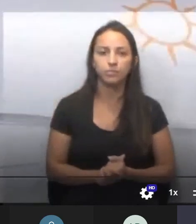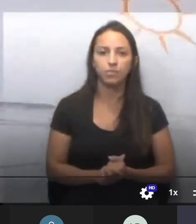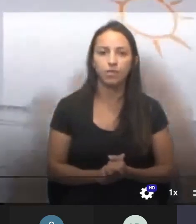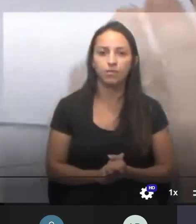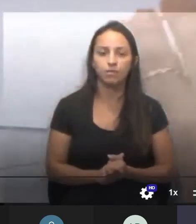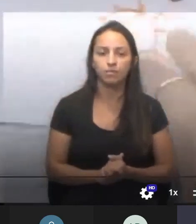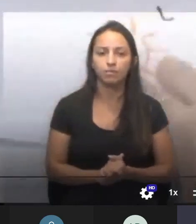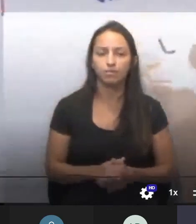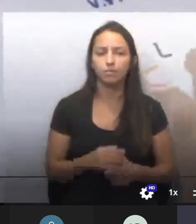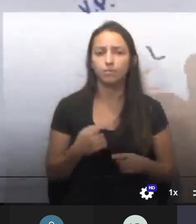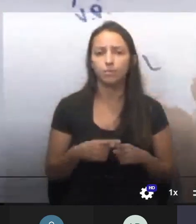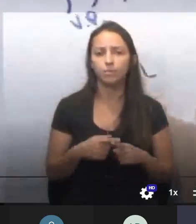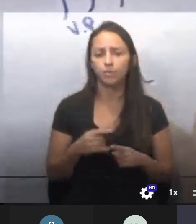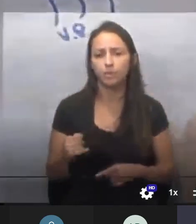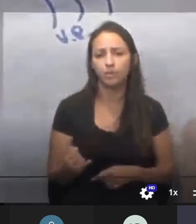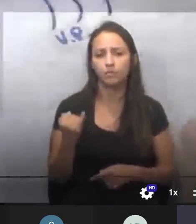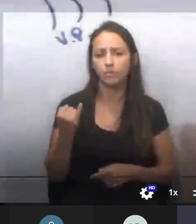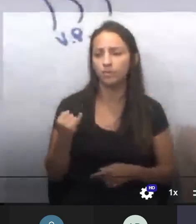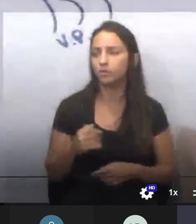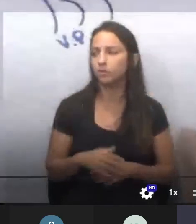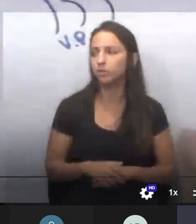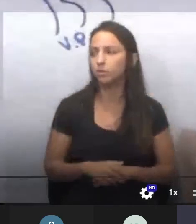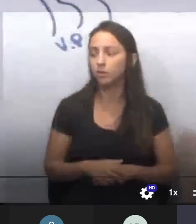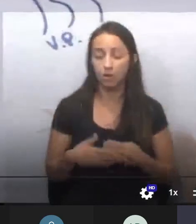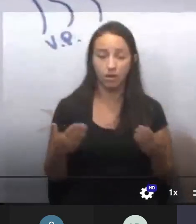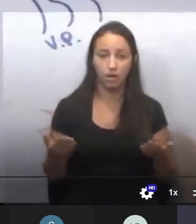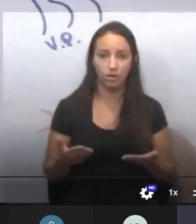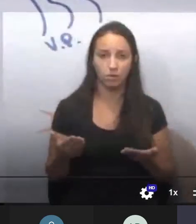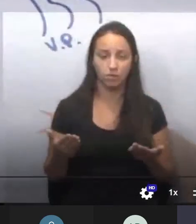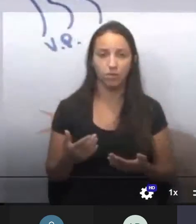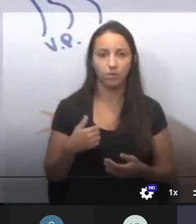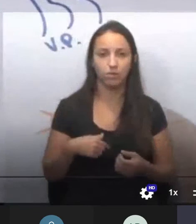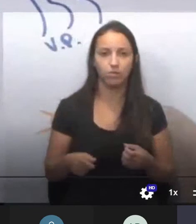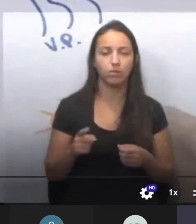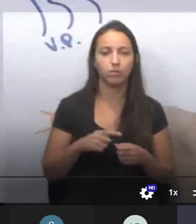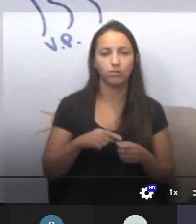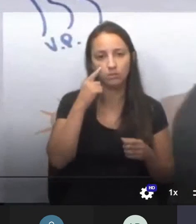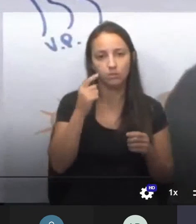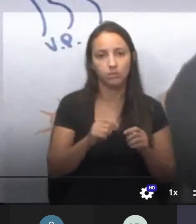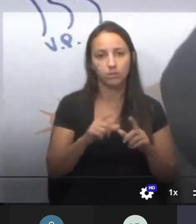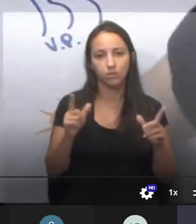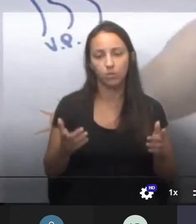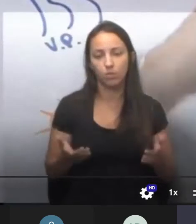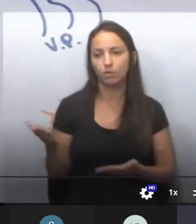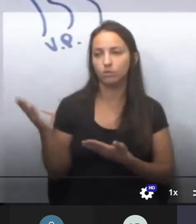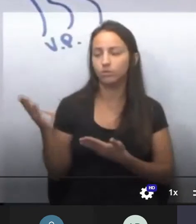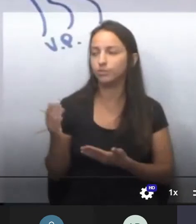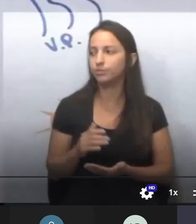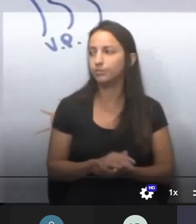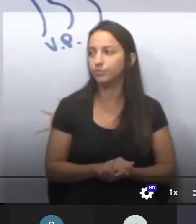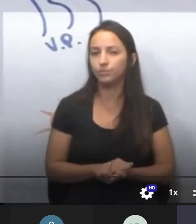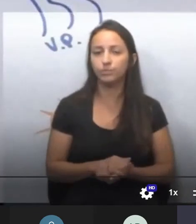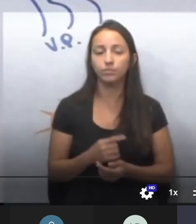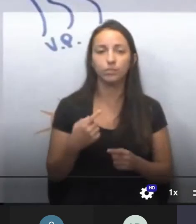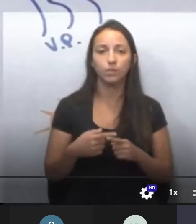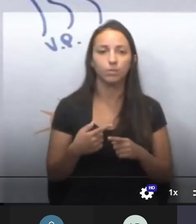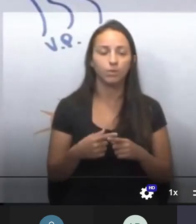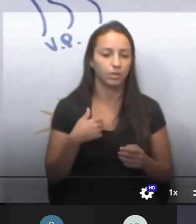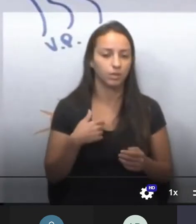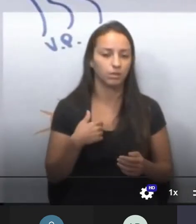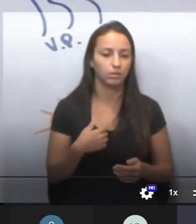Por que que é importante isso aqui? Bom, então agora eu vou voltar lá no quadro, porque eu